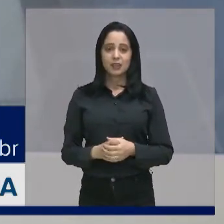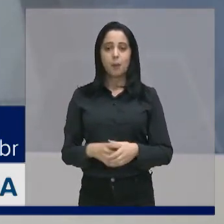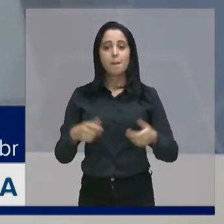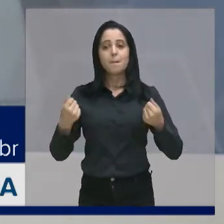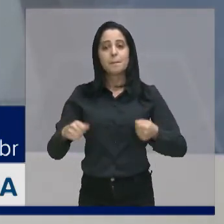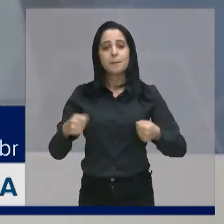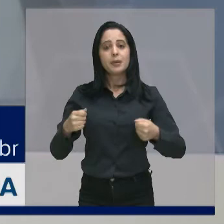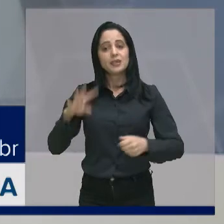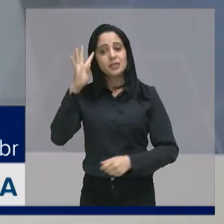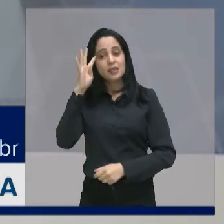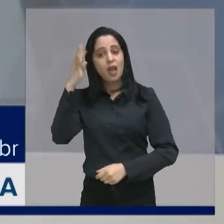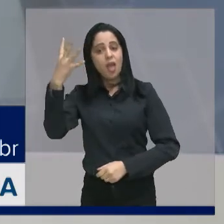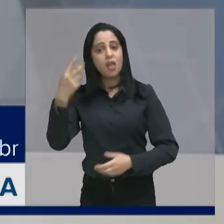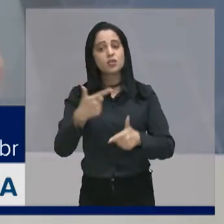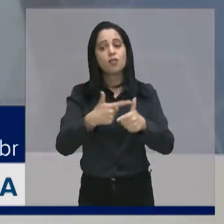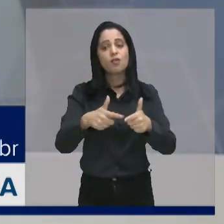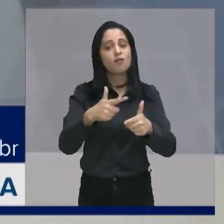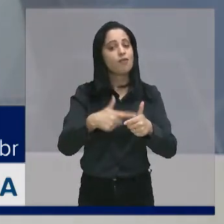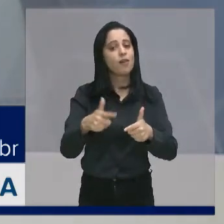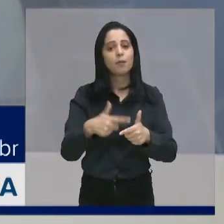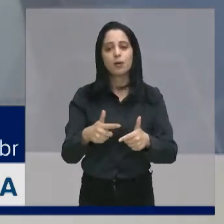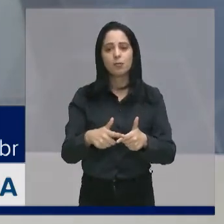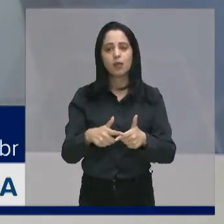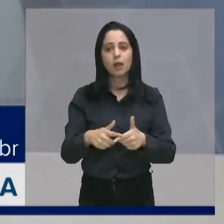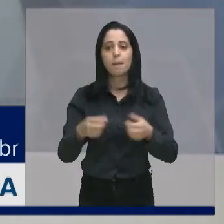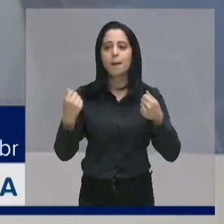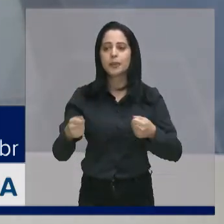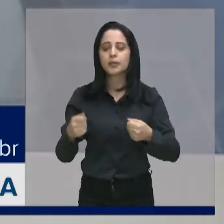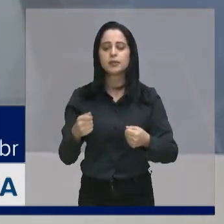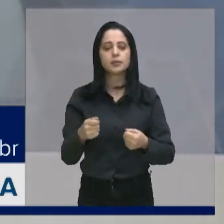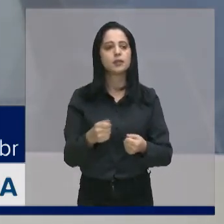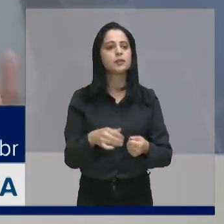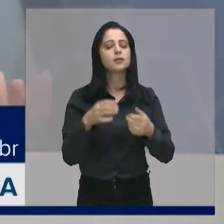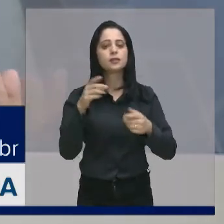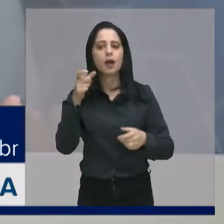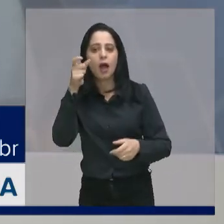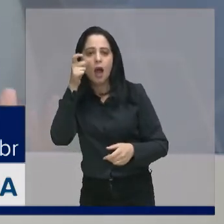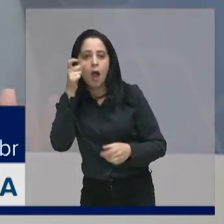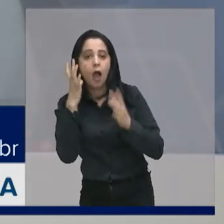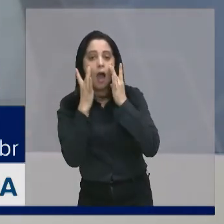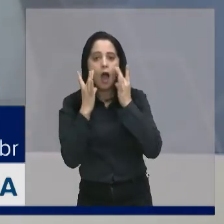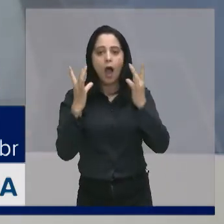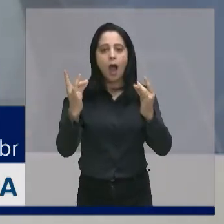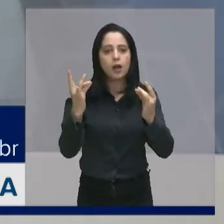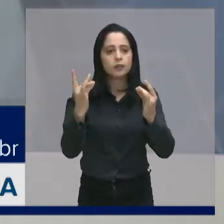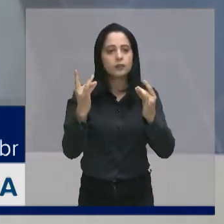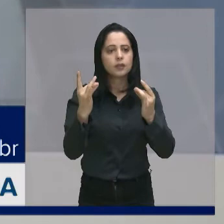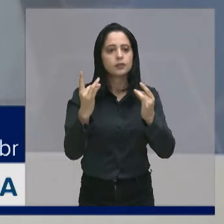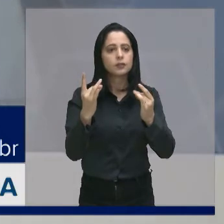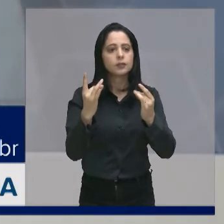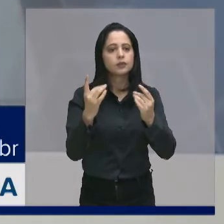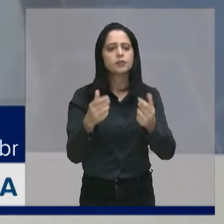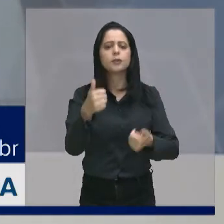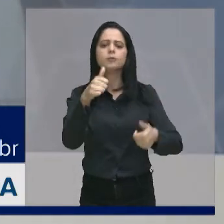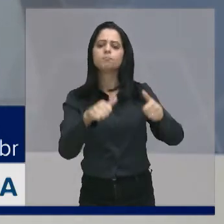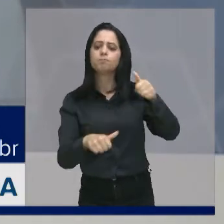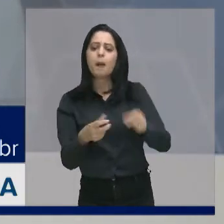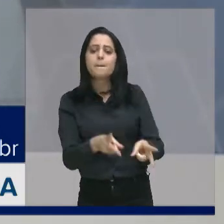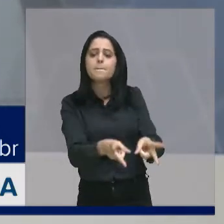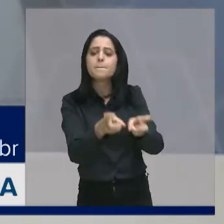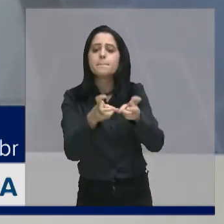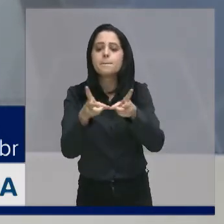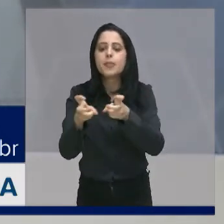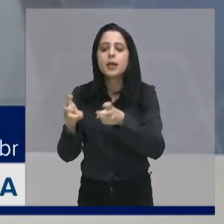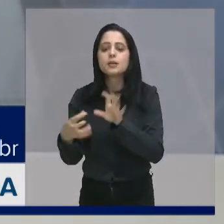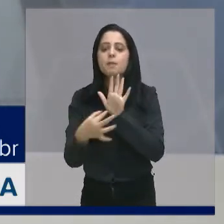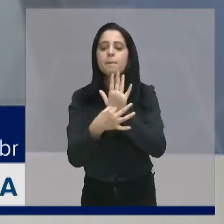resolvidas da melhor maneira possível, ouvindo os profissionais de educação, fazendo, sim, um planejamento bem elaborado.